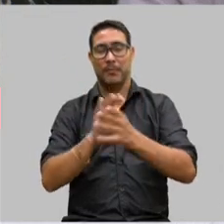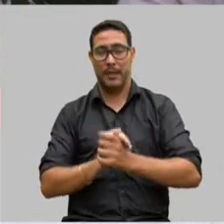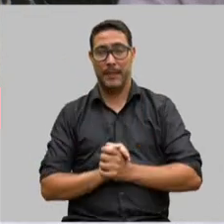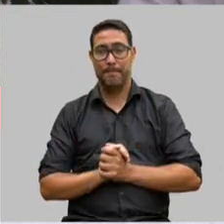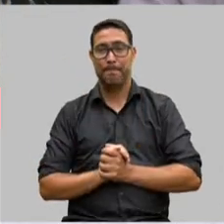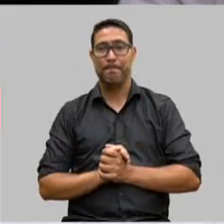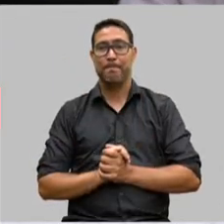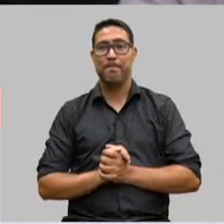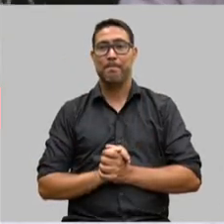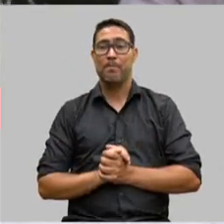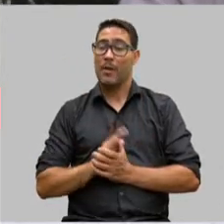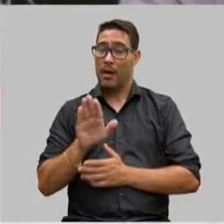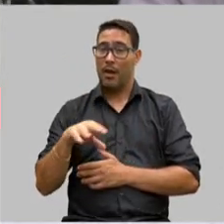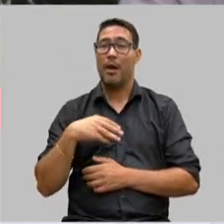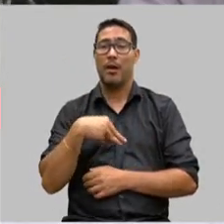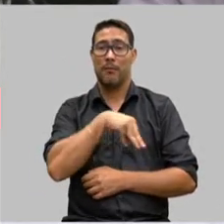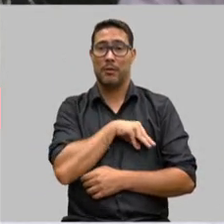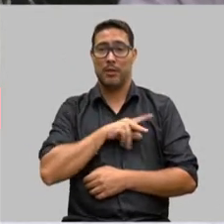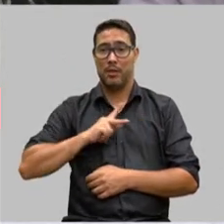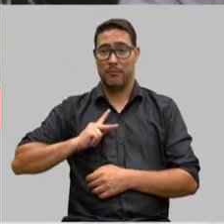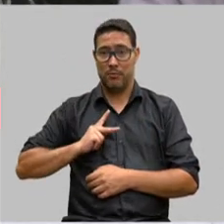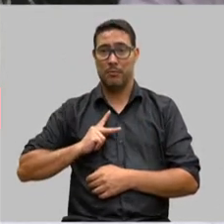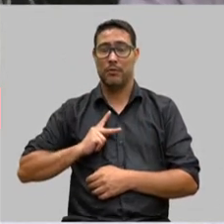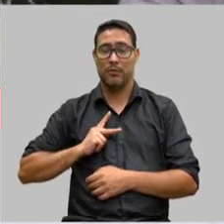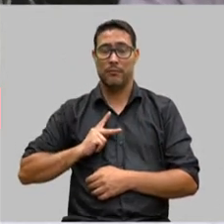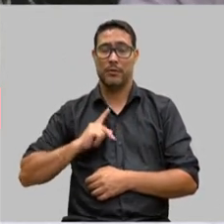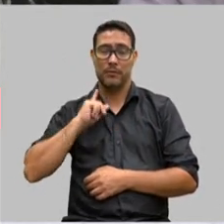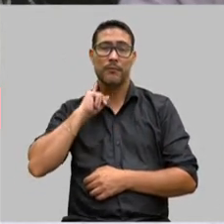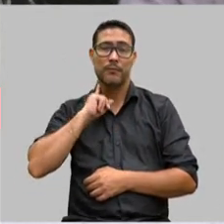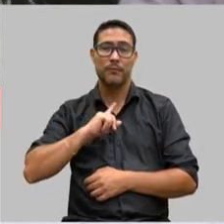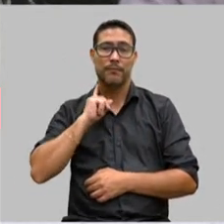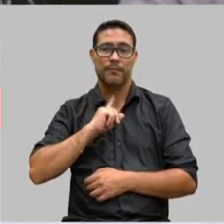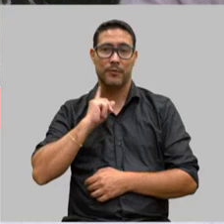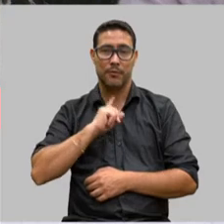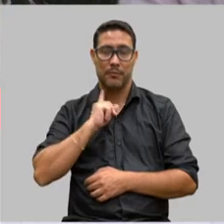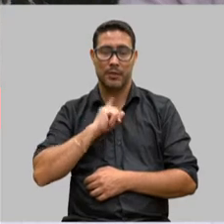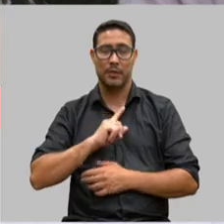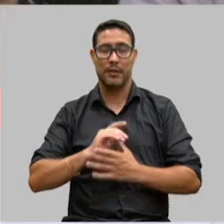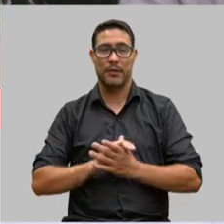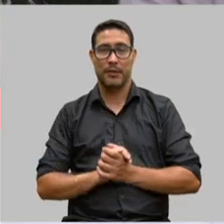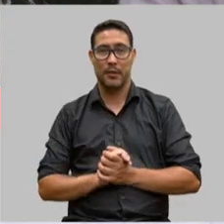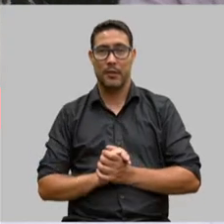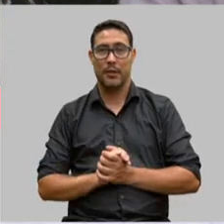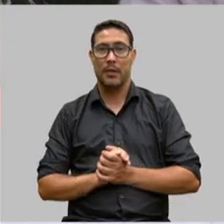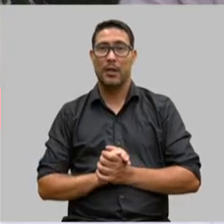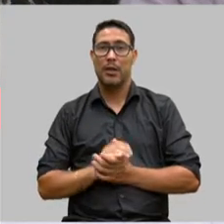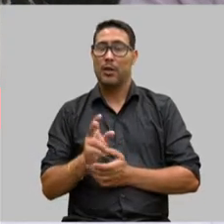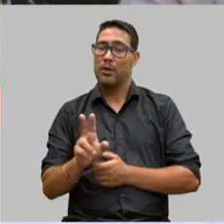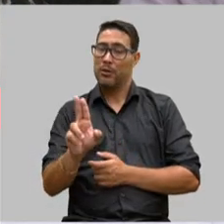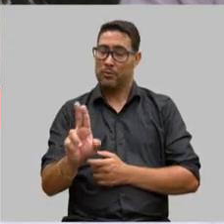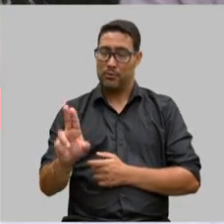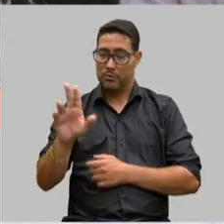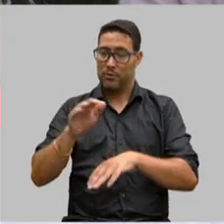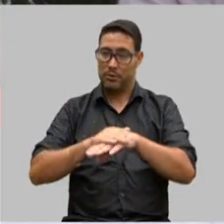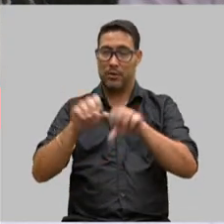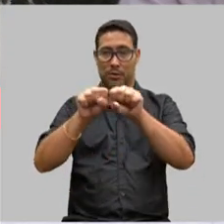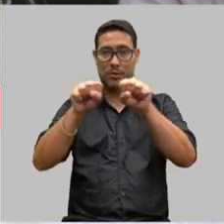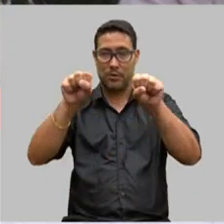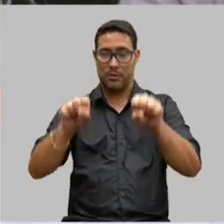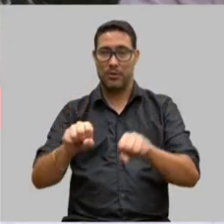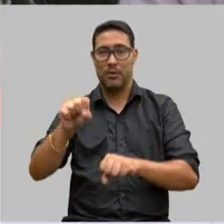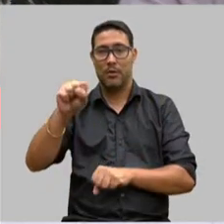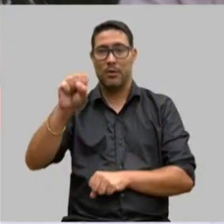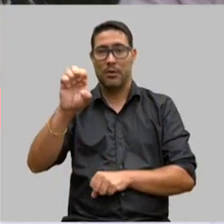que o Ministério Público de Minas Gerais, ele, através da plataforma Sementes, a nossa fundação de